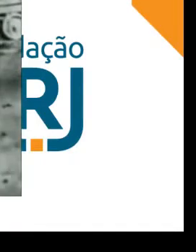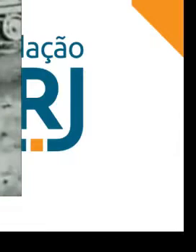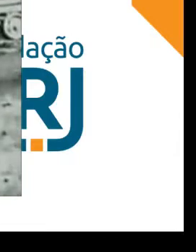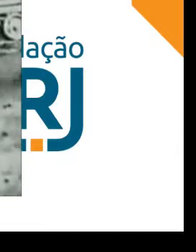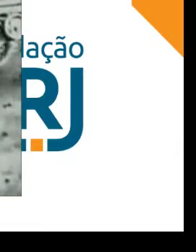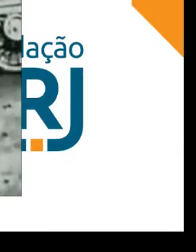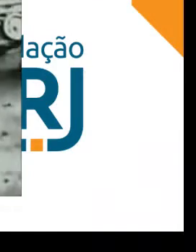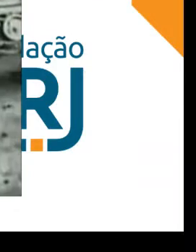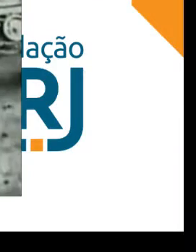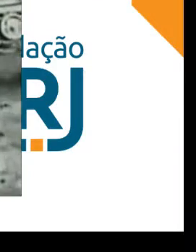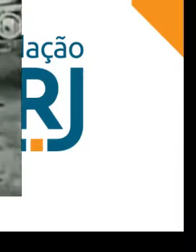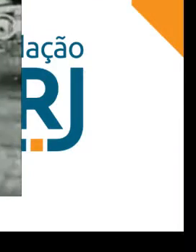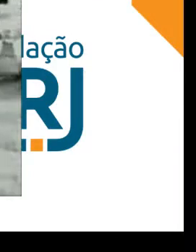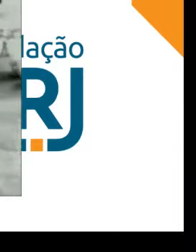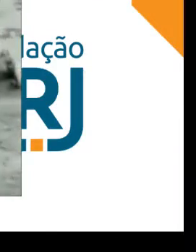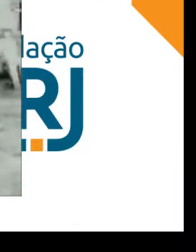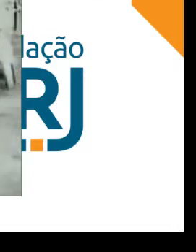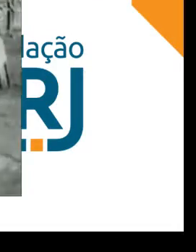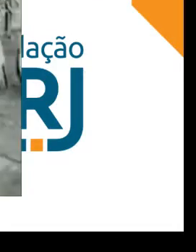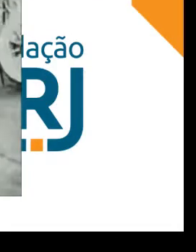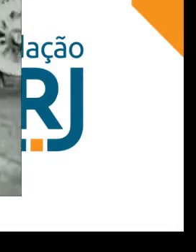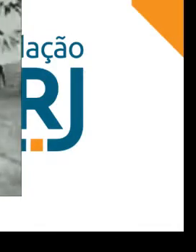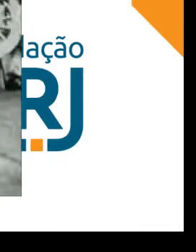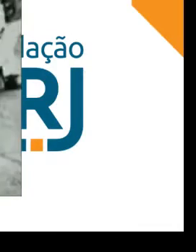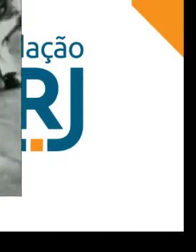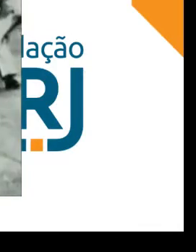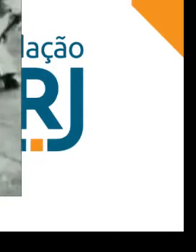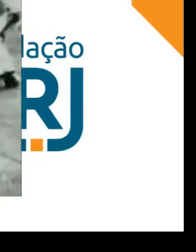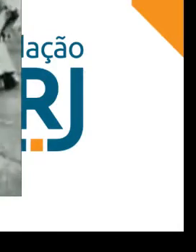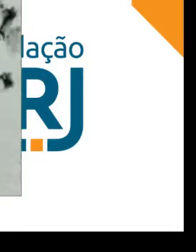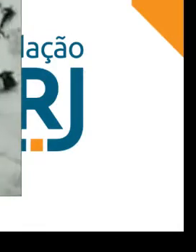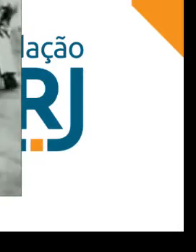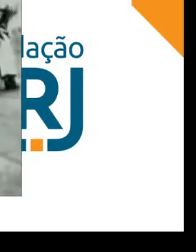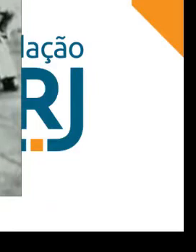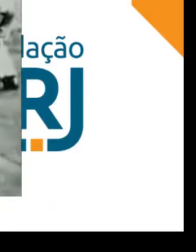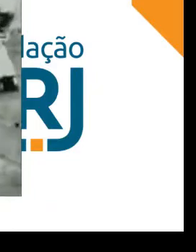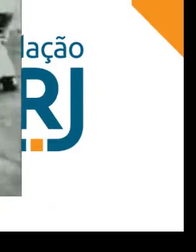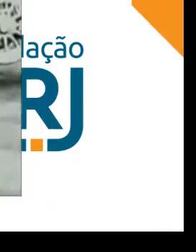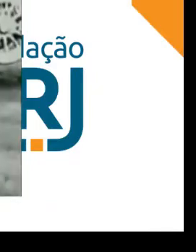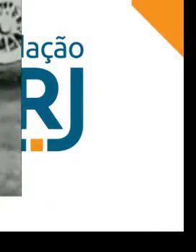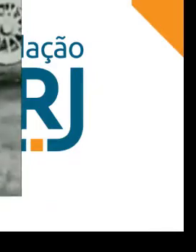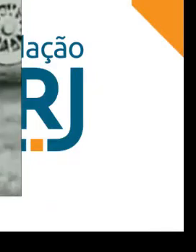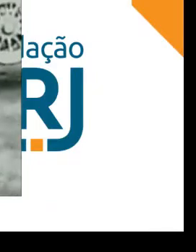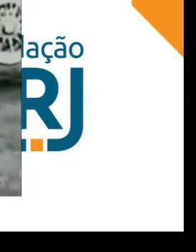de artífices trabalhavam para as muitas empresas que competiam por uma cota do novo mercado antes da Primeira Guerra